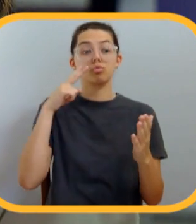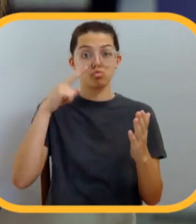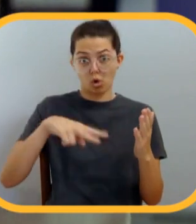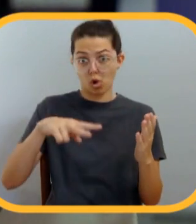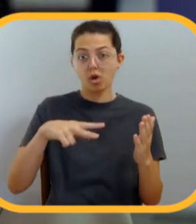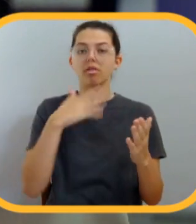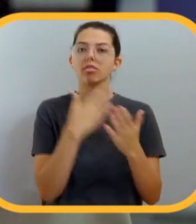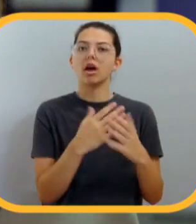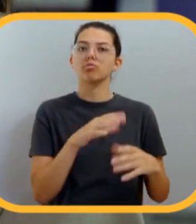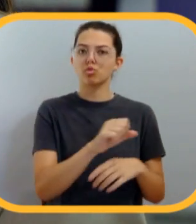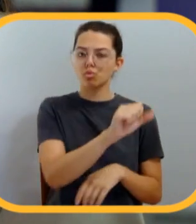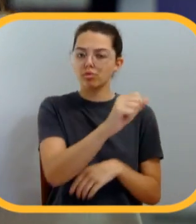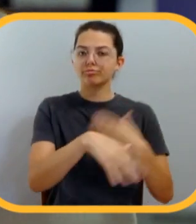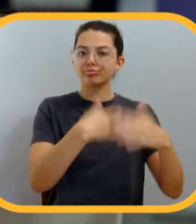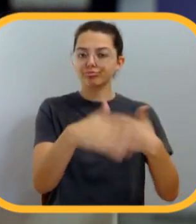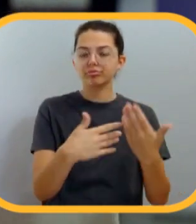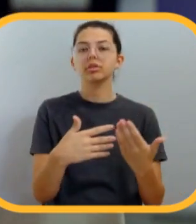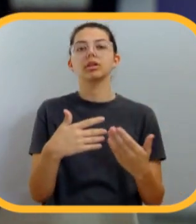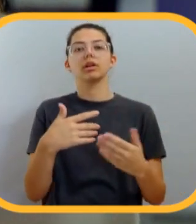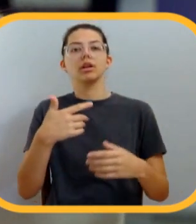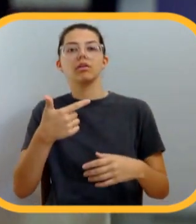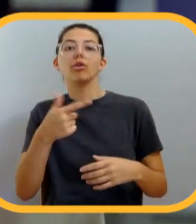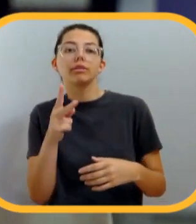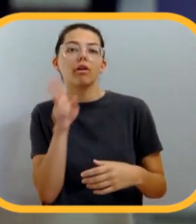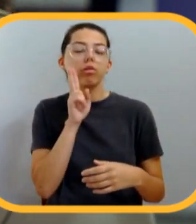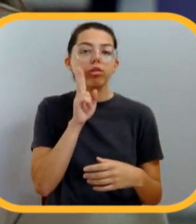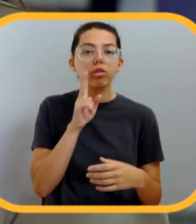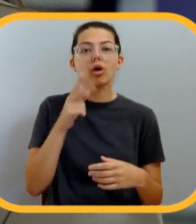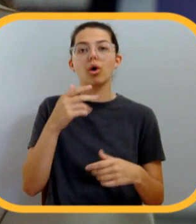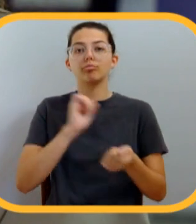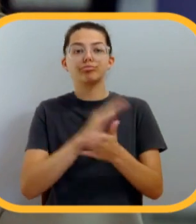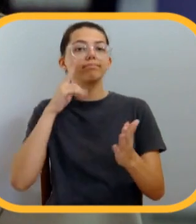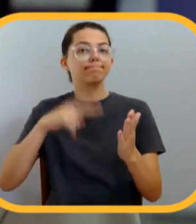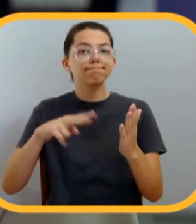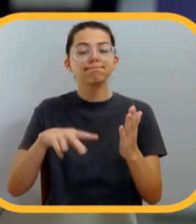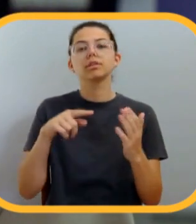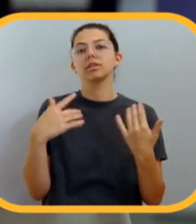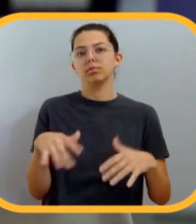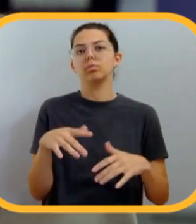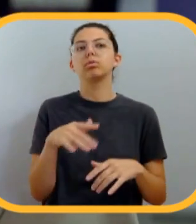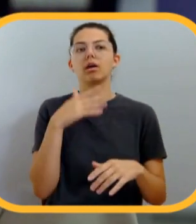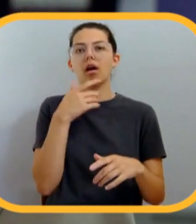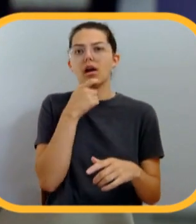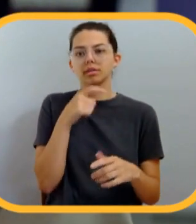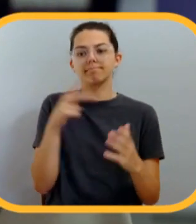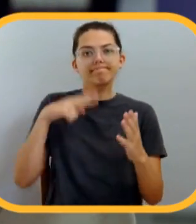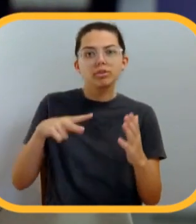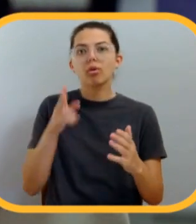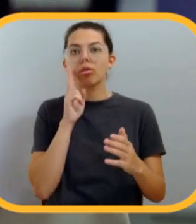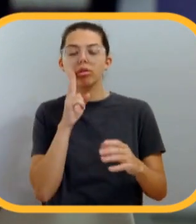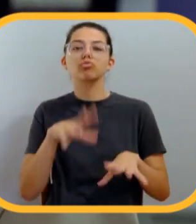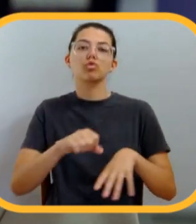portanto, a questão da formação dos públicos, dos seus leitores, dos telespectadores, a questão da literacia mediática é uma questão que os órgãos de informação